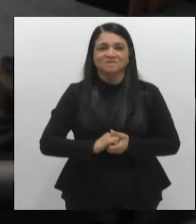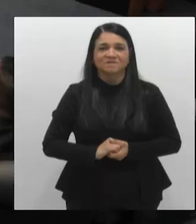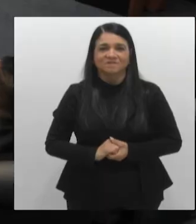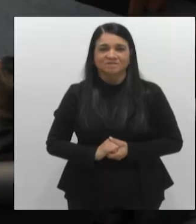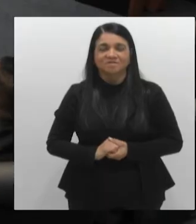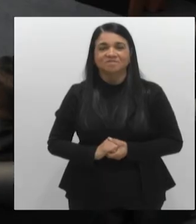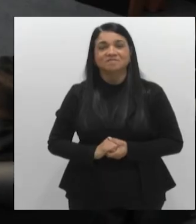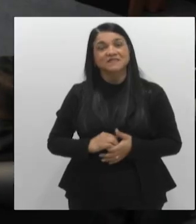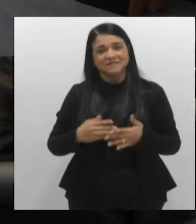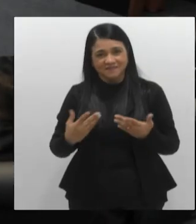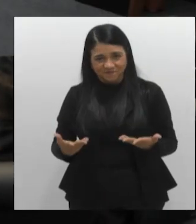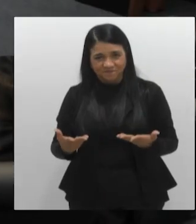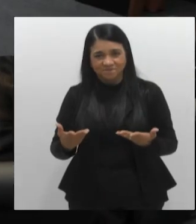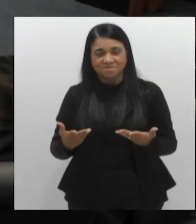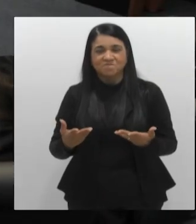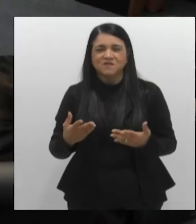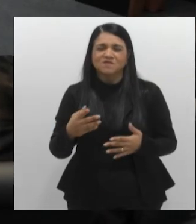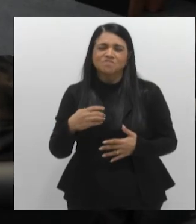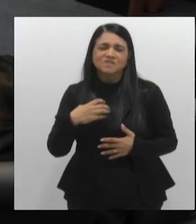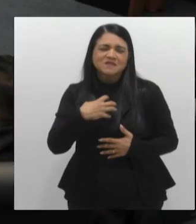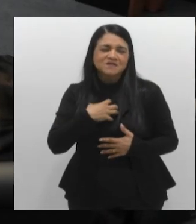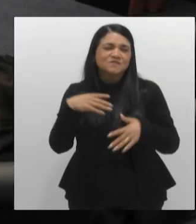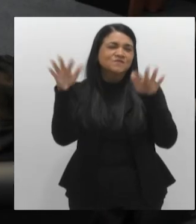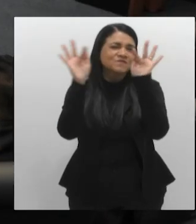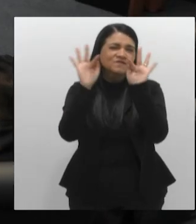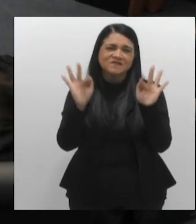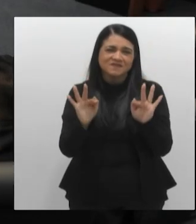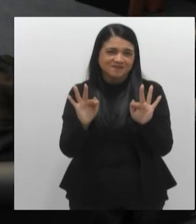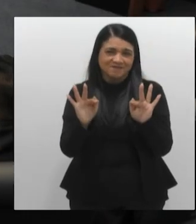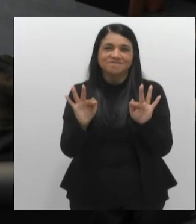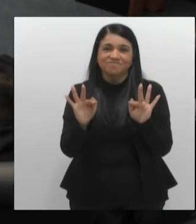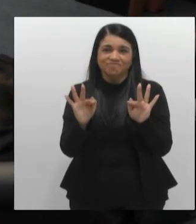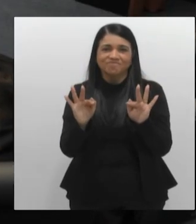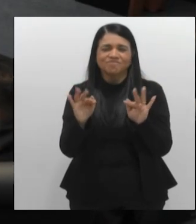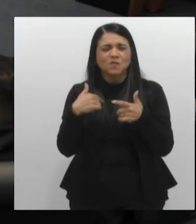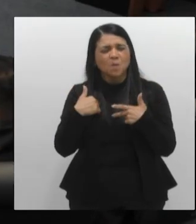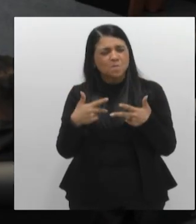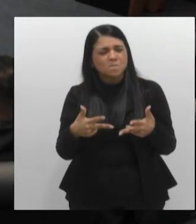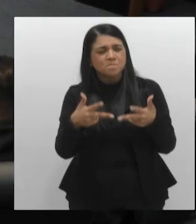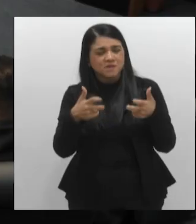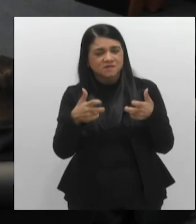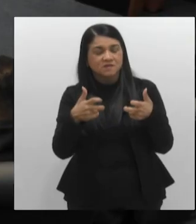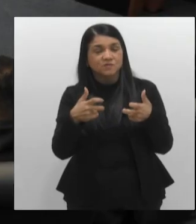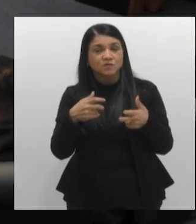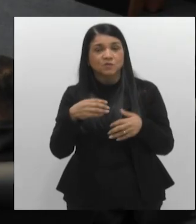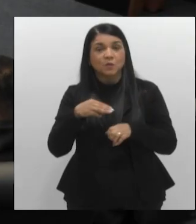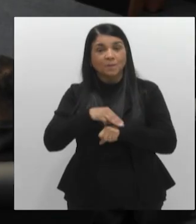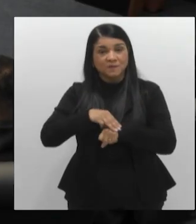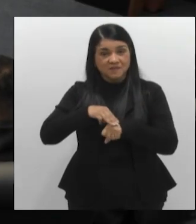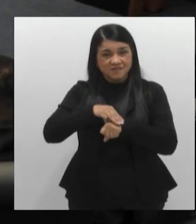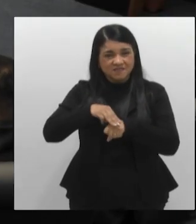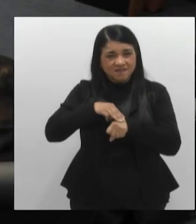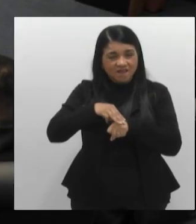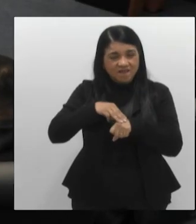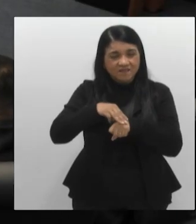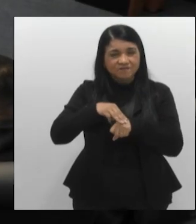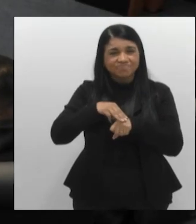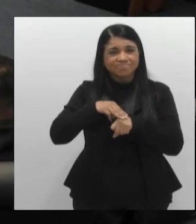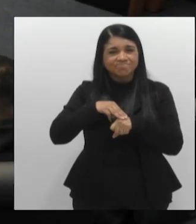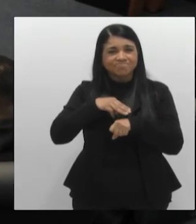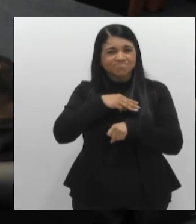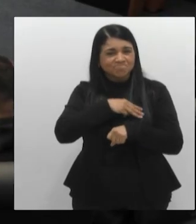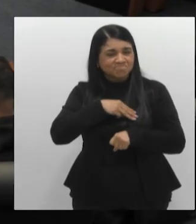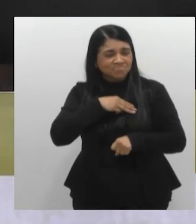É isso, minha gente. Eu fico muito feliz, porque daí é nessa hora, Dona Ani, que a gente vê também o nosso ministério, é aquele que a